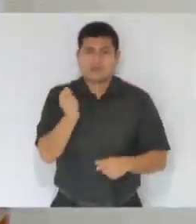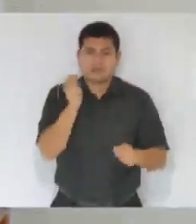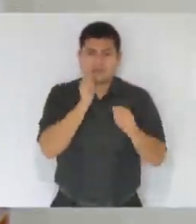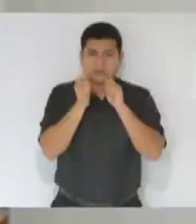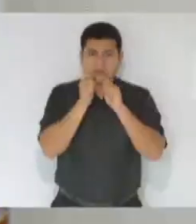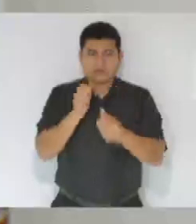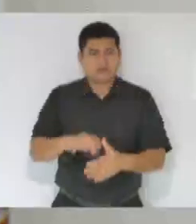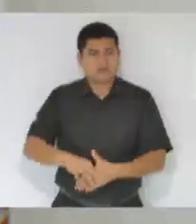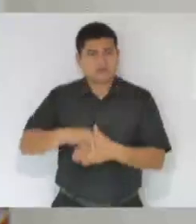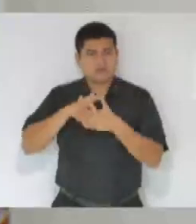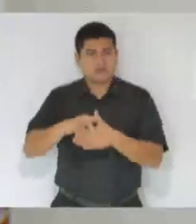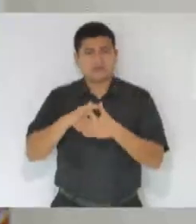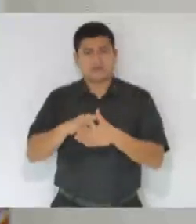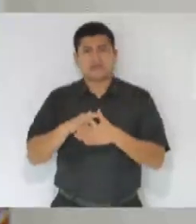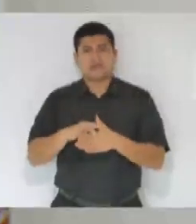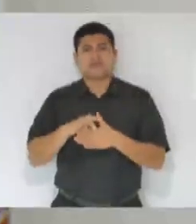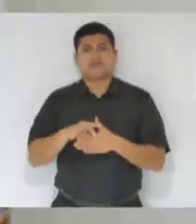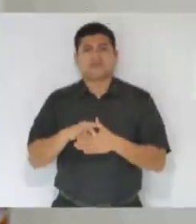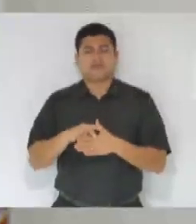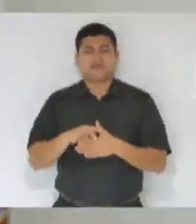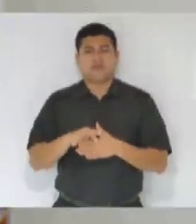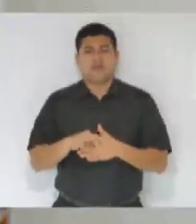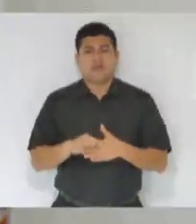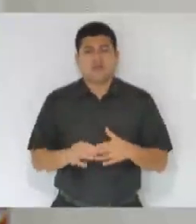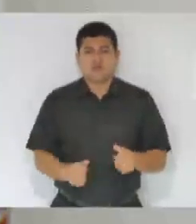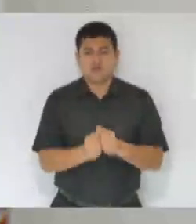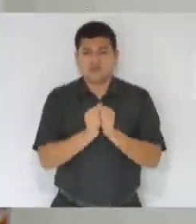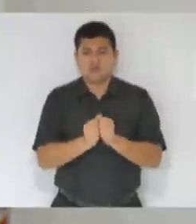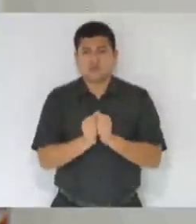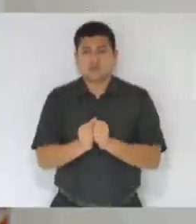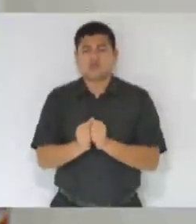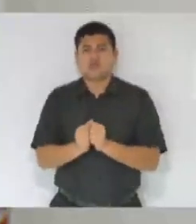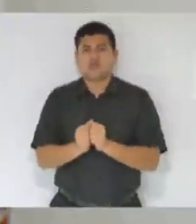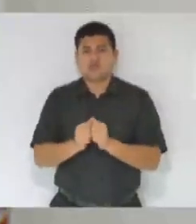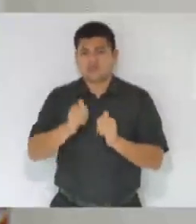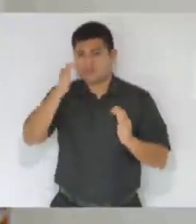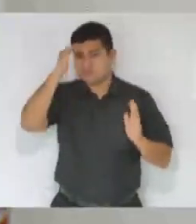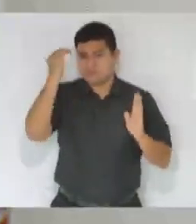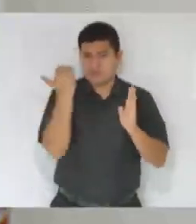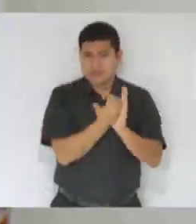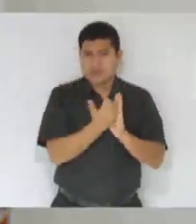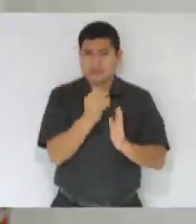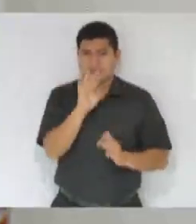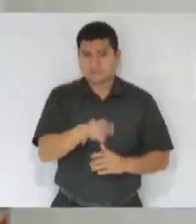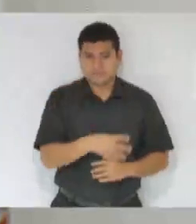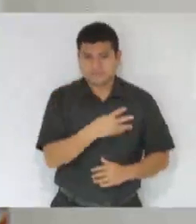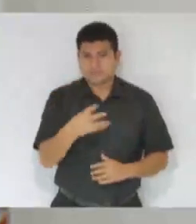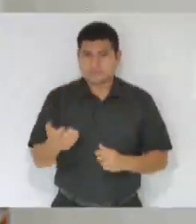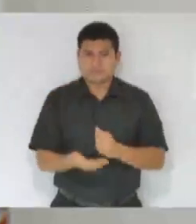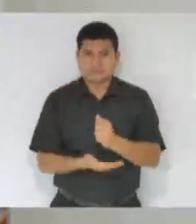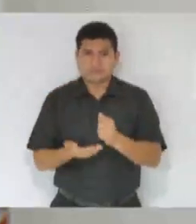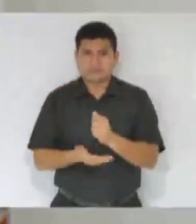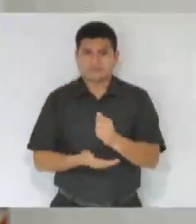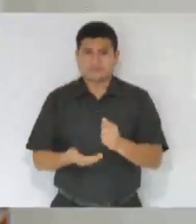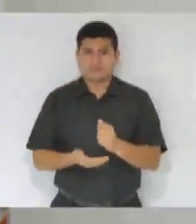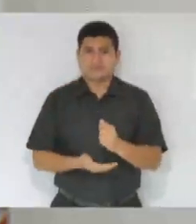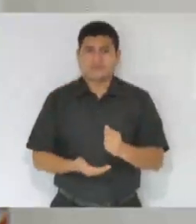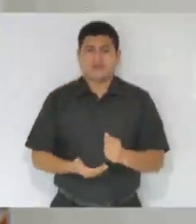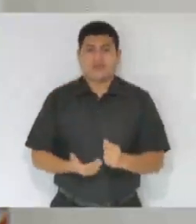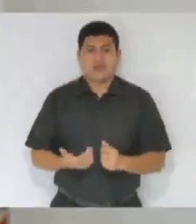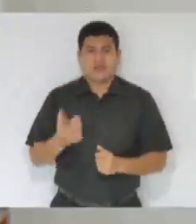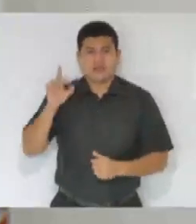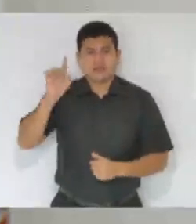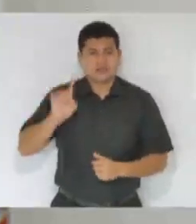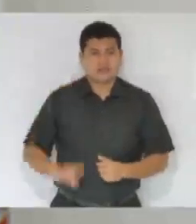lideranças, vamos juntos com cada um cumprir a agenda básica, o mínimo que podemos fazer em nome da dignidade